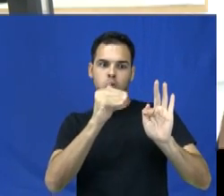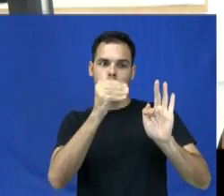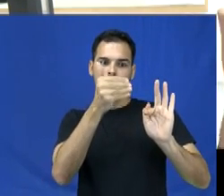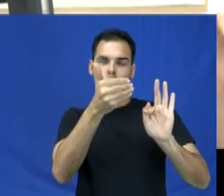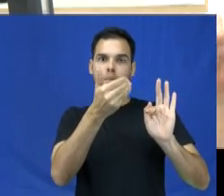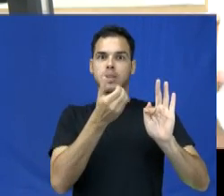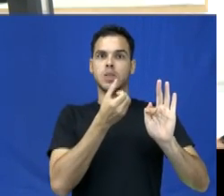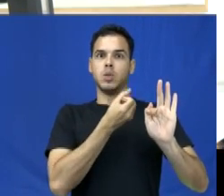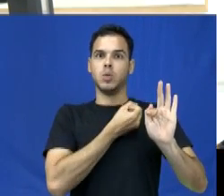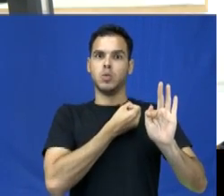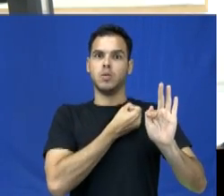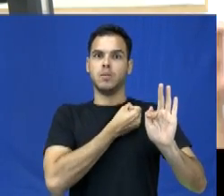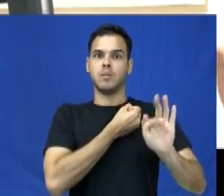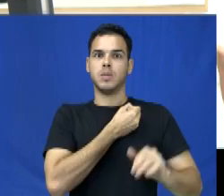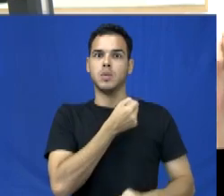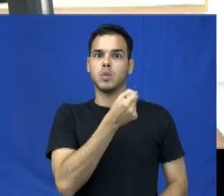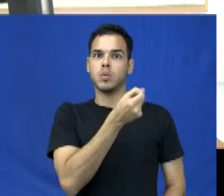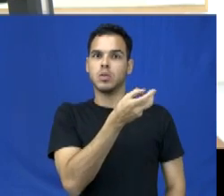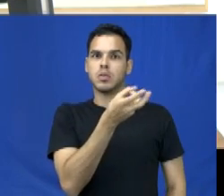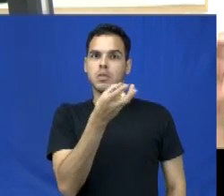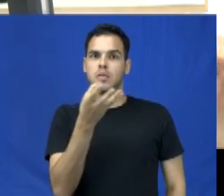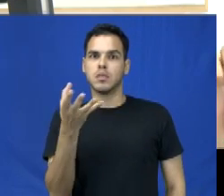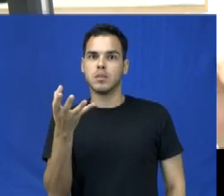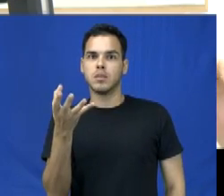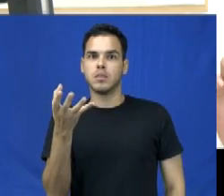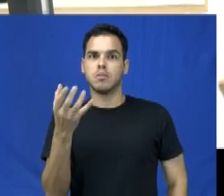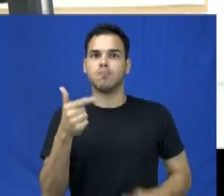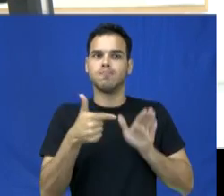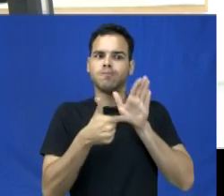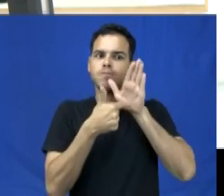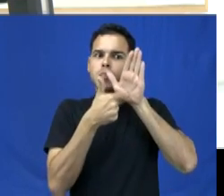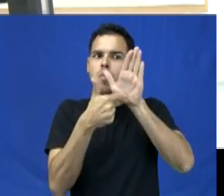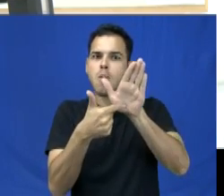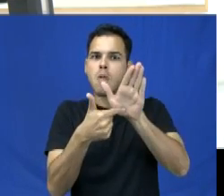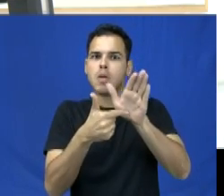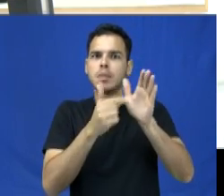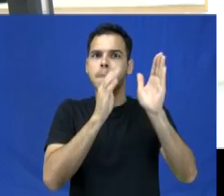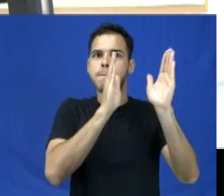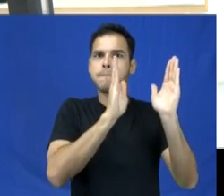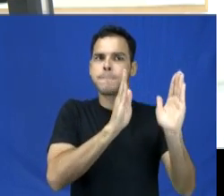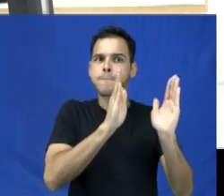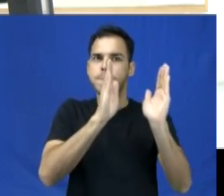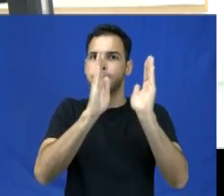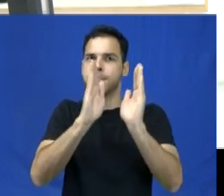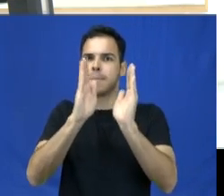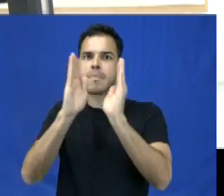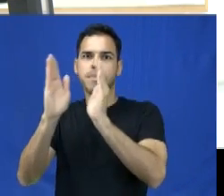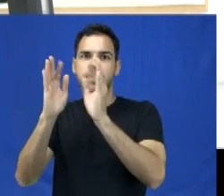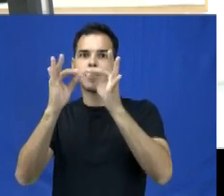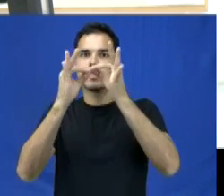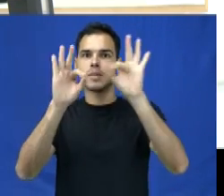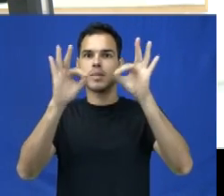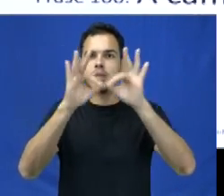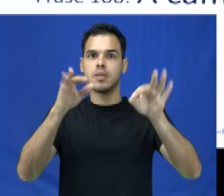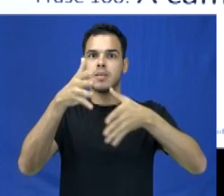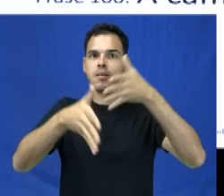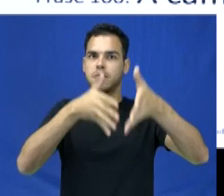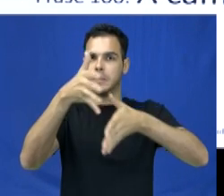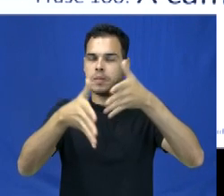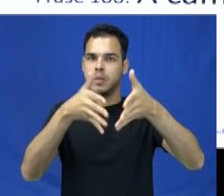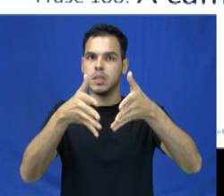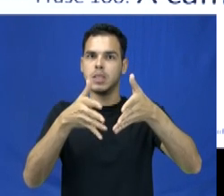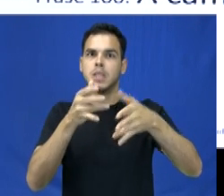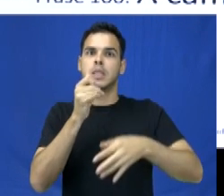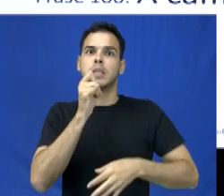palavras números quantitativos, indicando a ordem da sintaxe da língua de sinais. Então